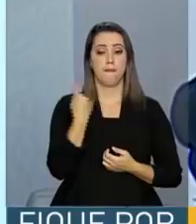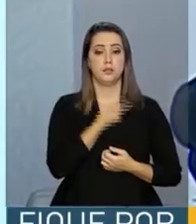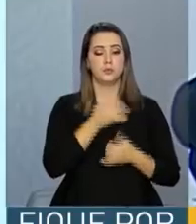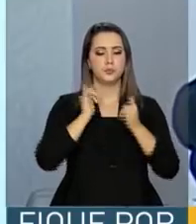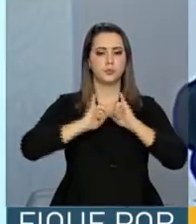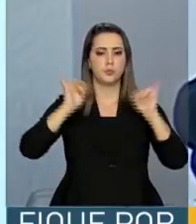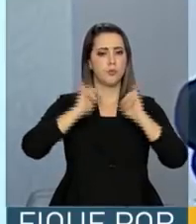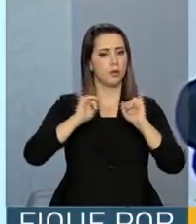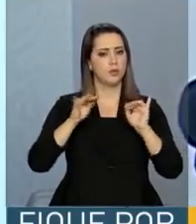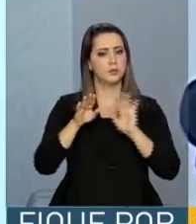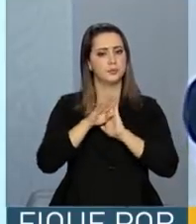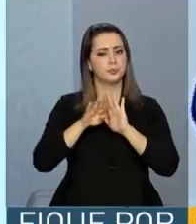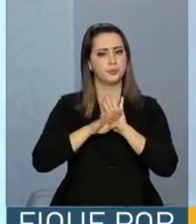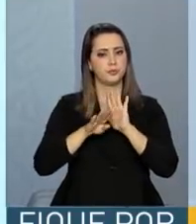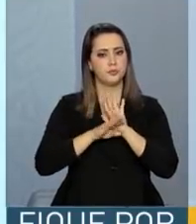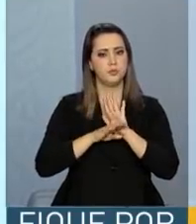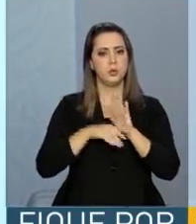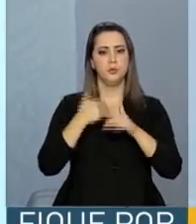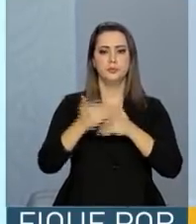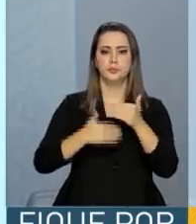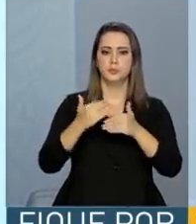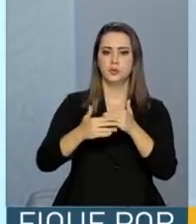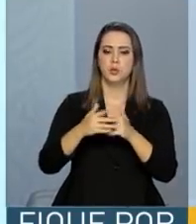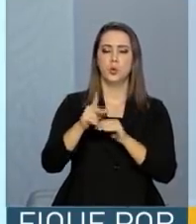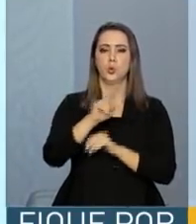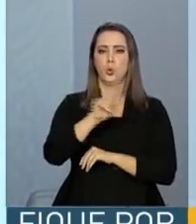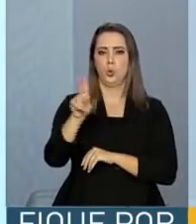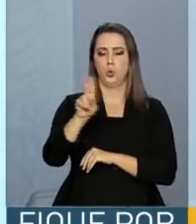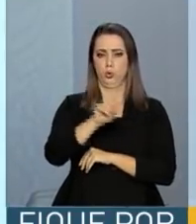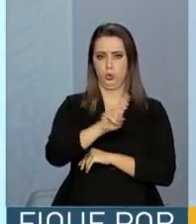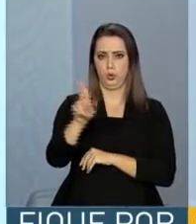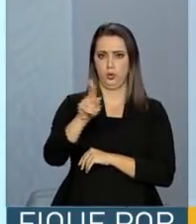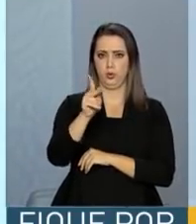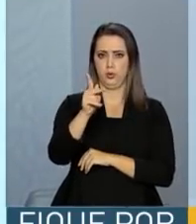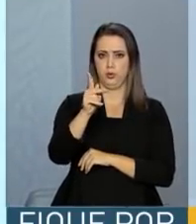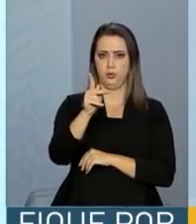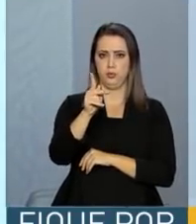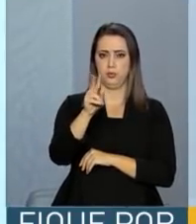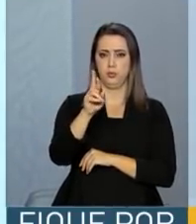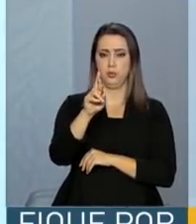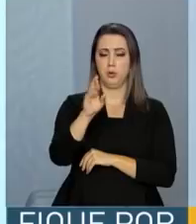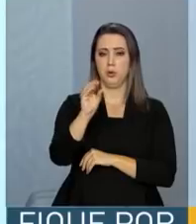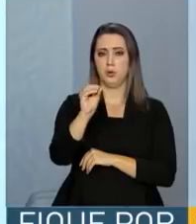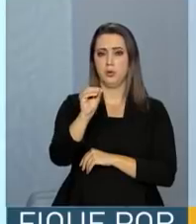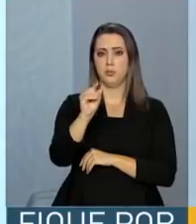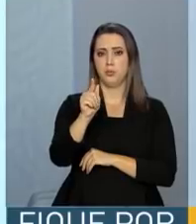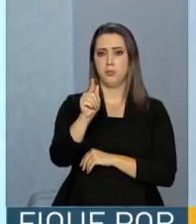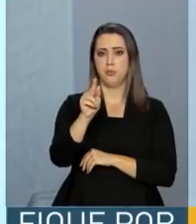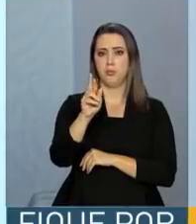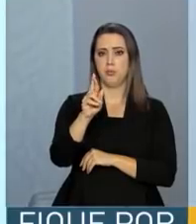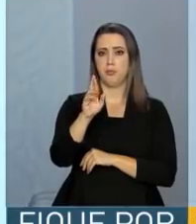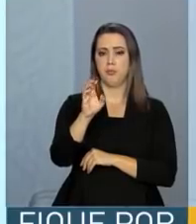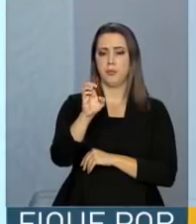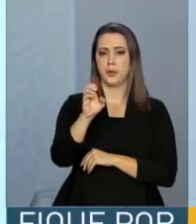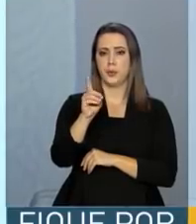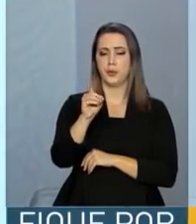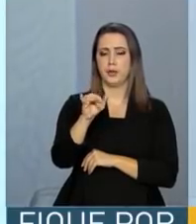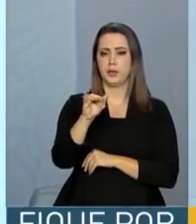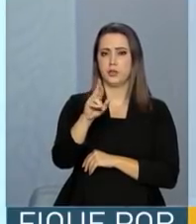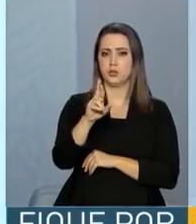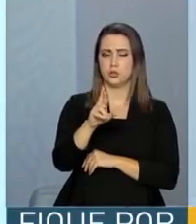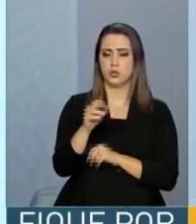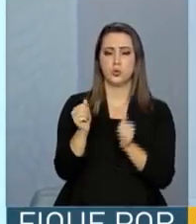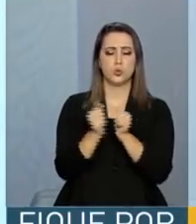nós lançamos o programa chamado progredir em conexão com os bancos supermercados empresários para que é